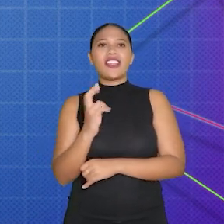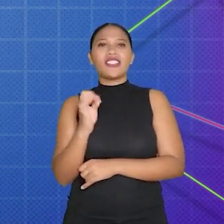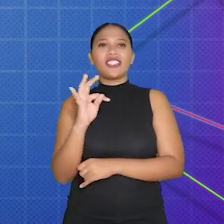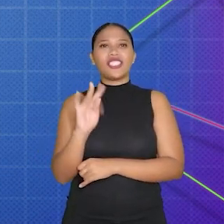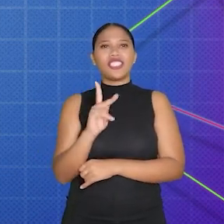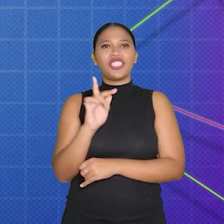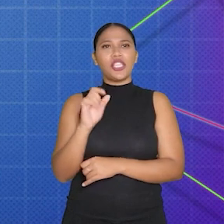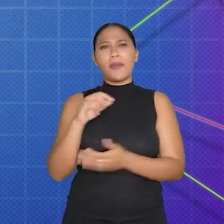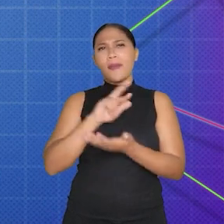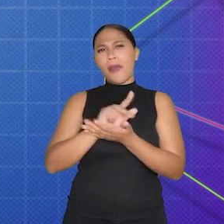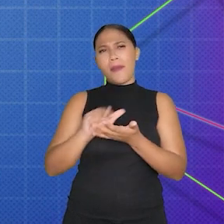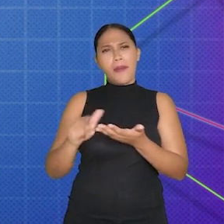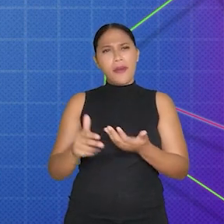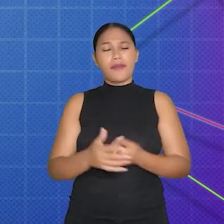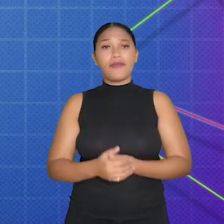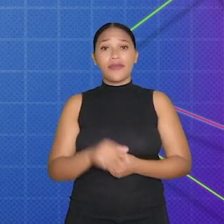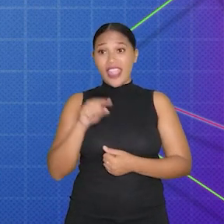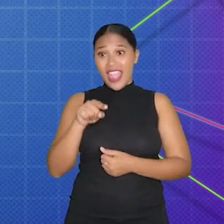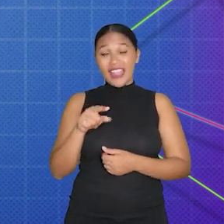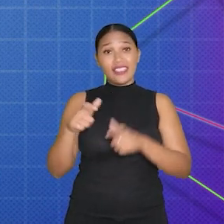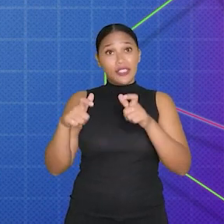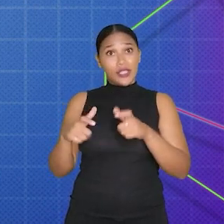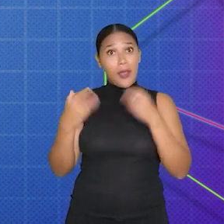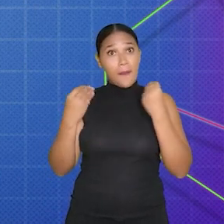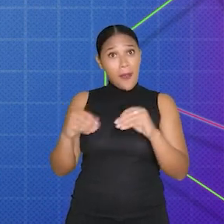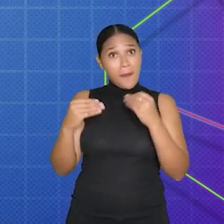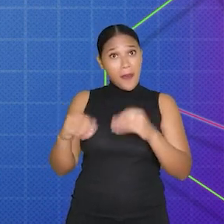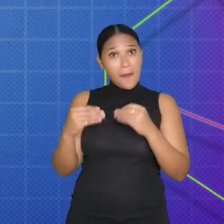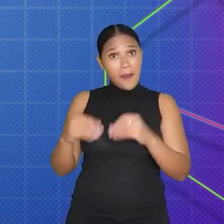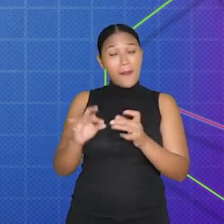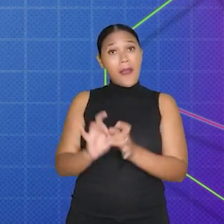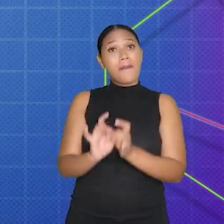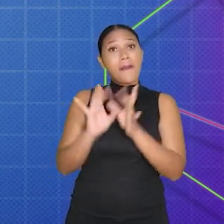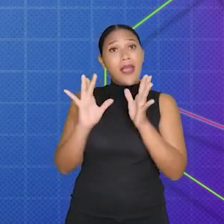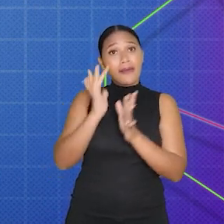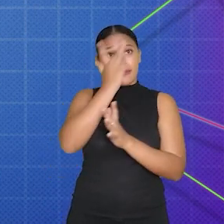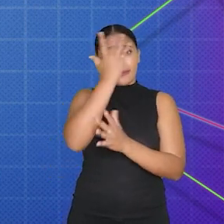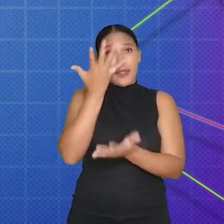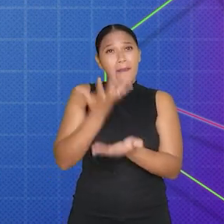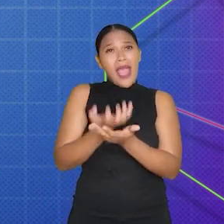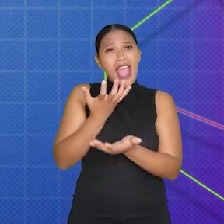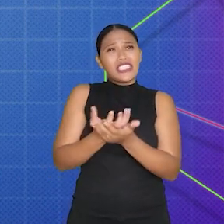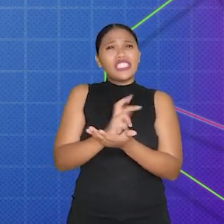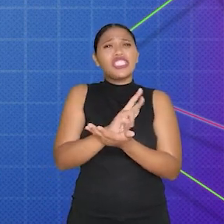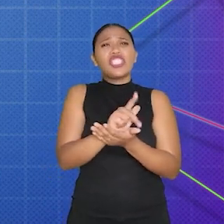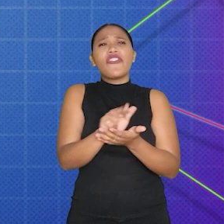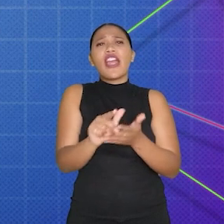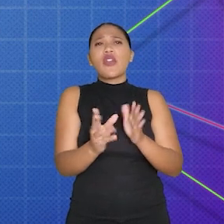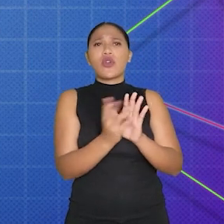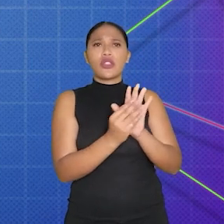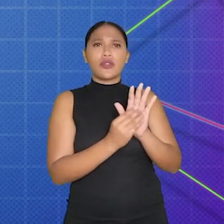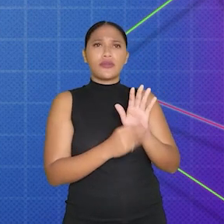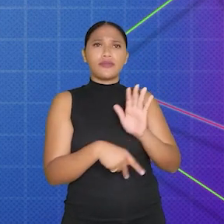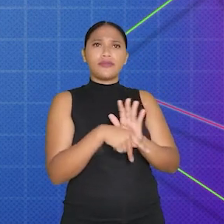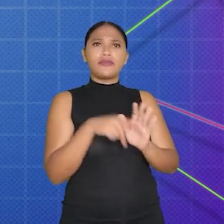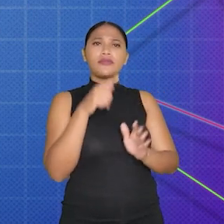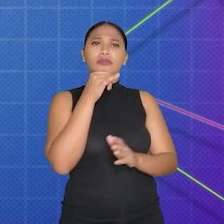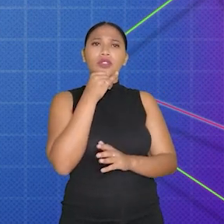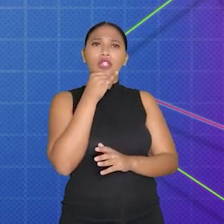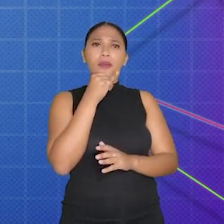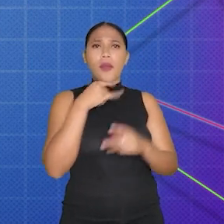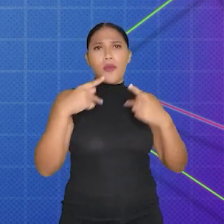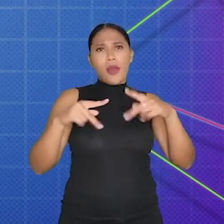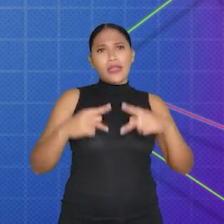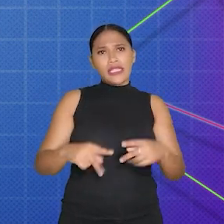Internet Archive e o Creative Commons. Esses repositórios permitem que os usuários carreguem e baixem diferentes tipos de